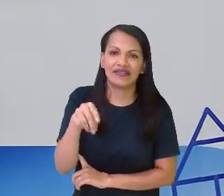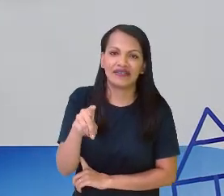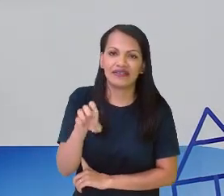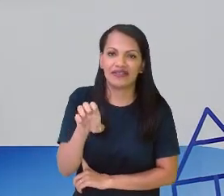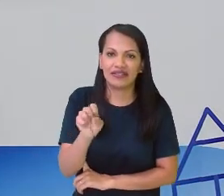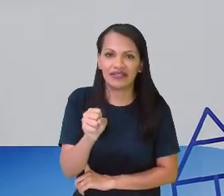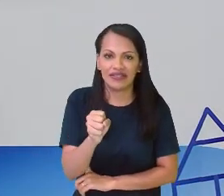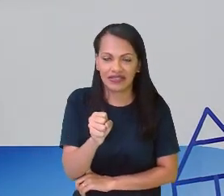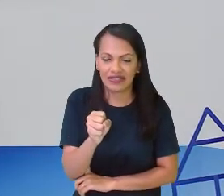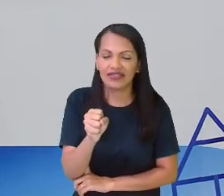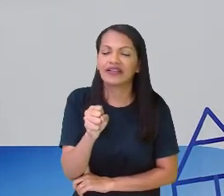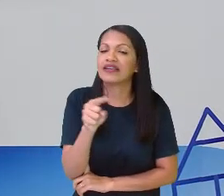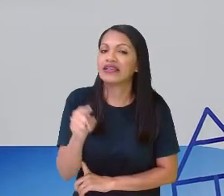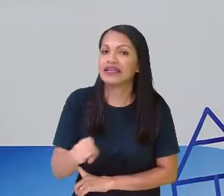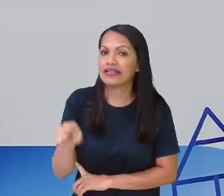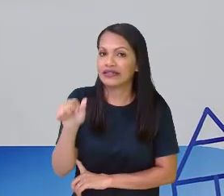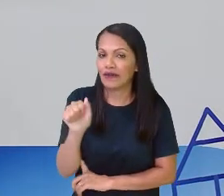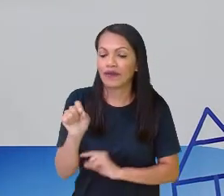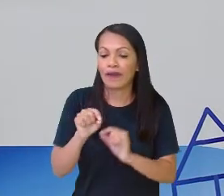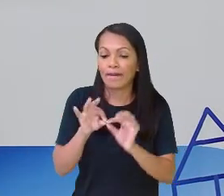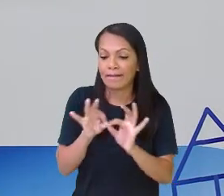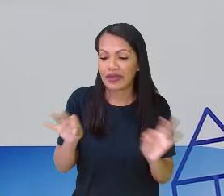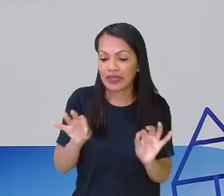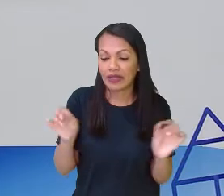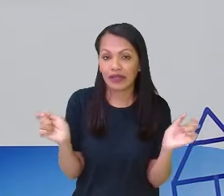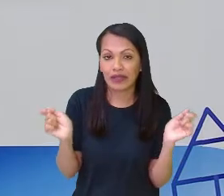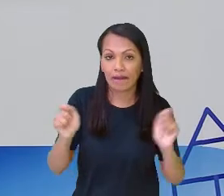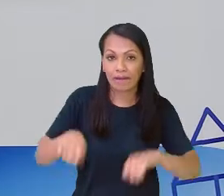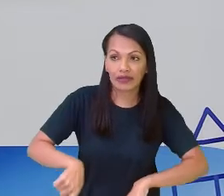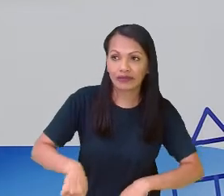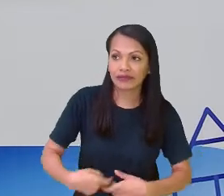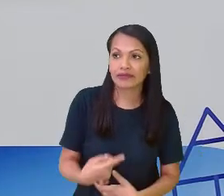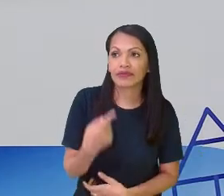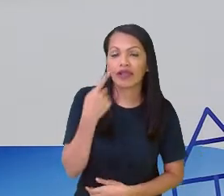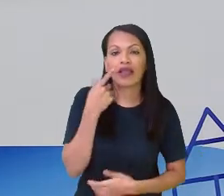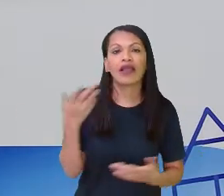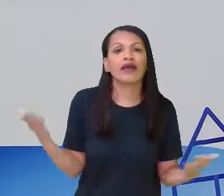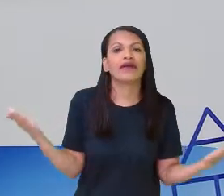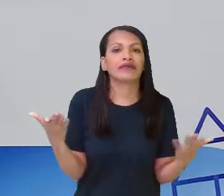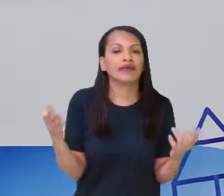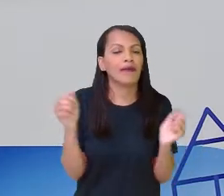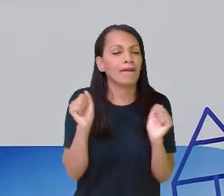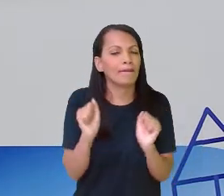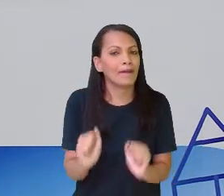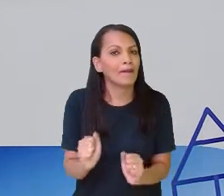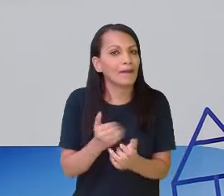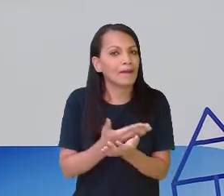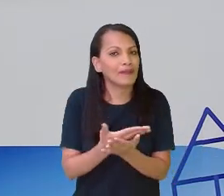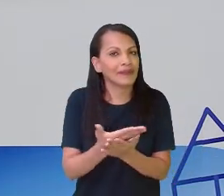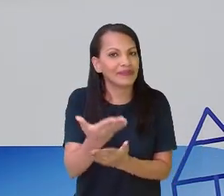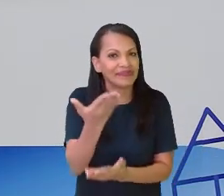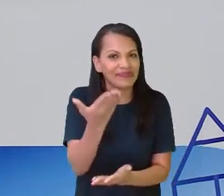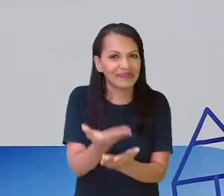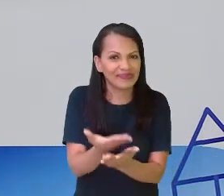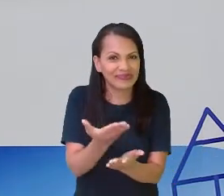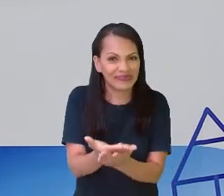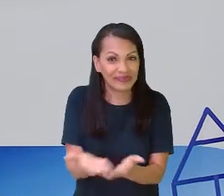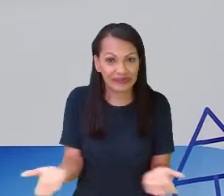sobre medidas de capacidade. Agora a gente pode começar a nossa